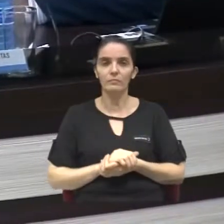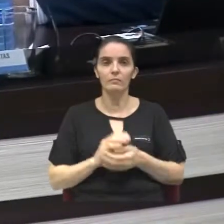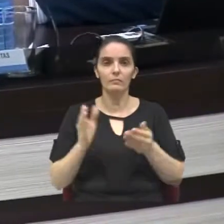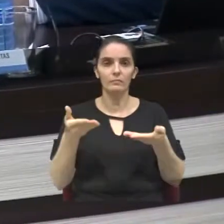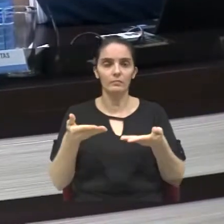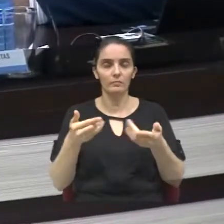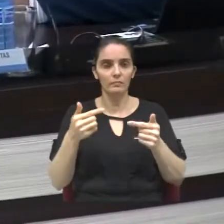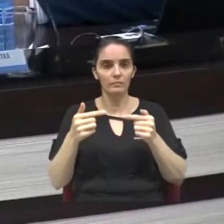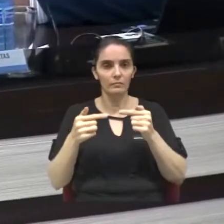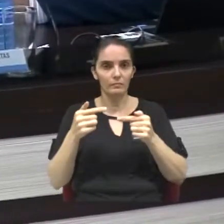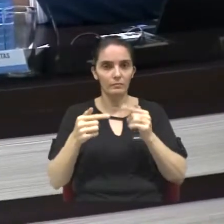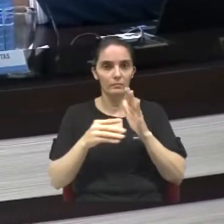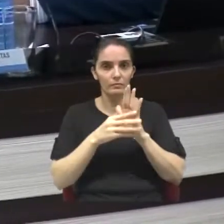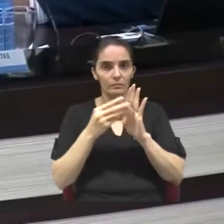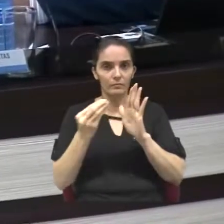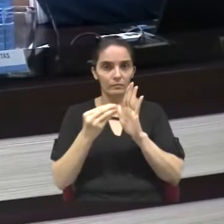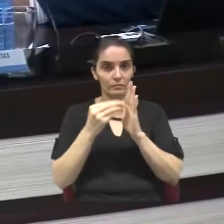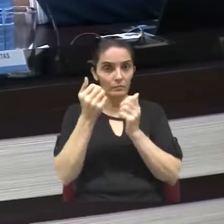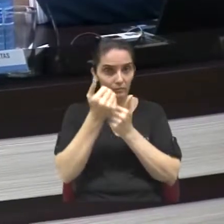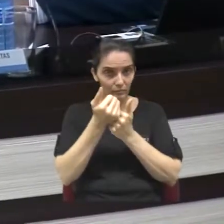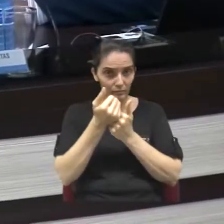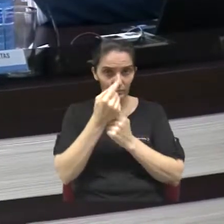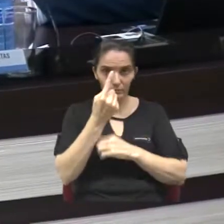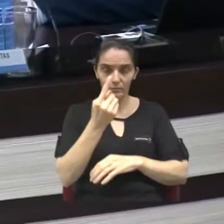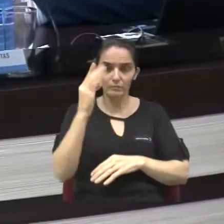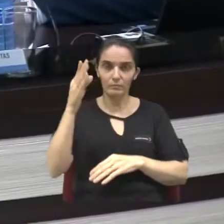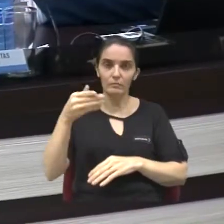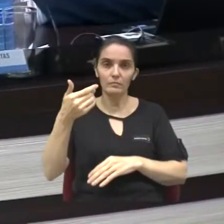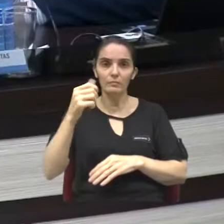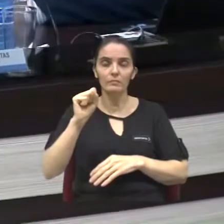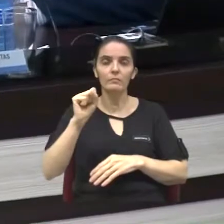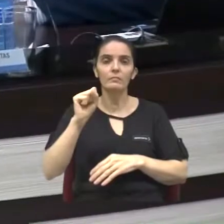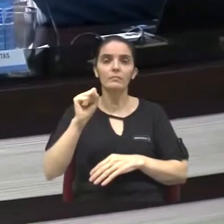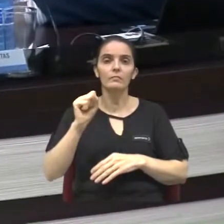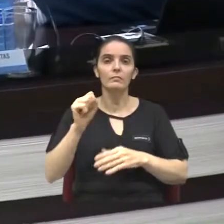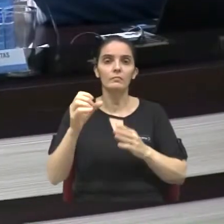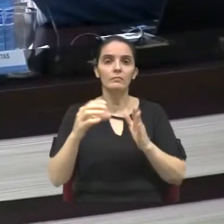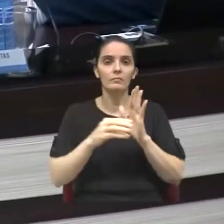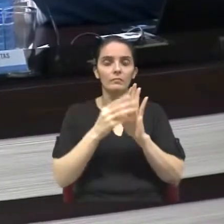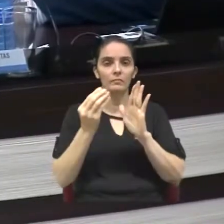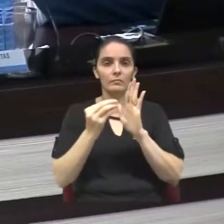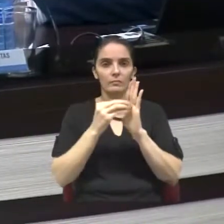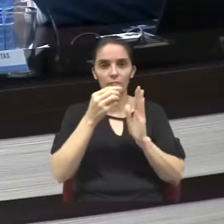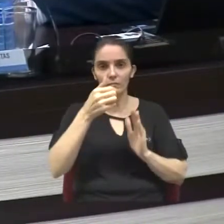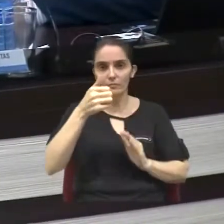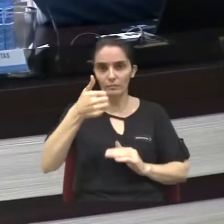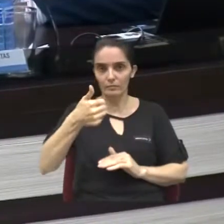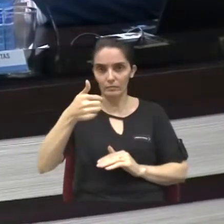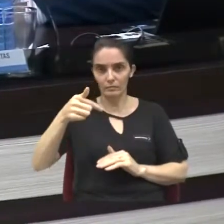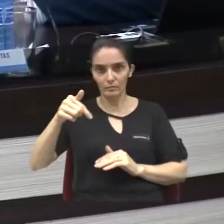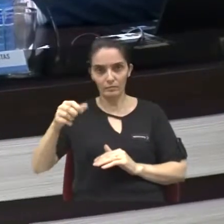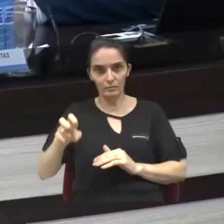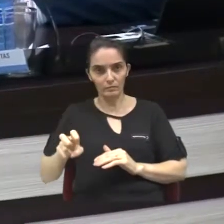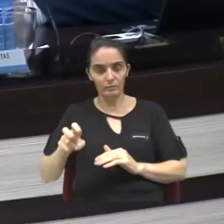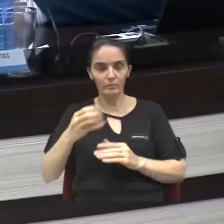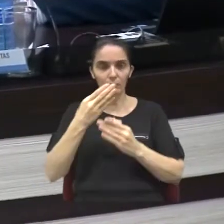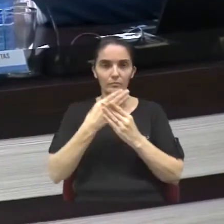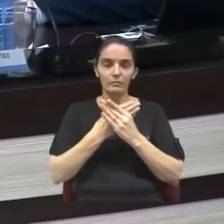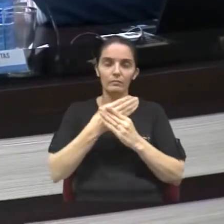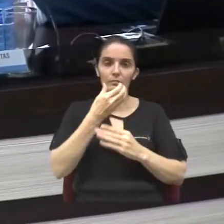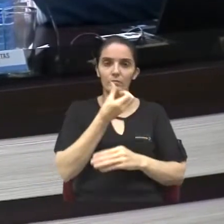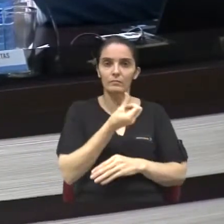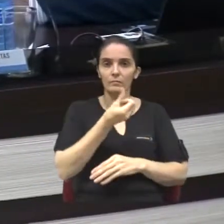Está em discussão a subemenda número 1/18, a emenda número 175, protocolada sobre o número